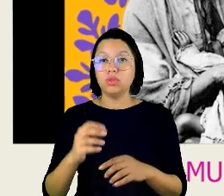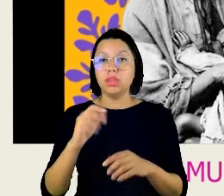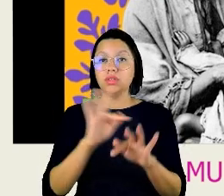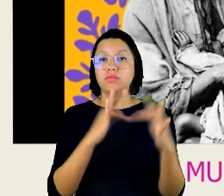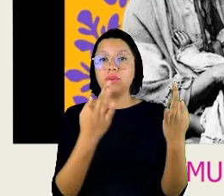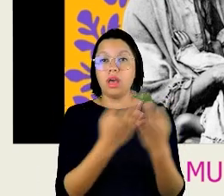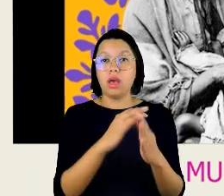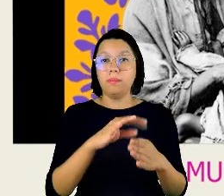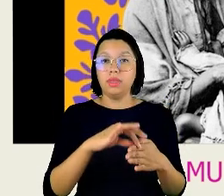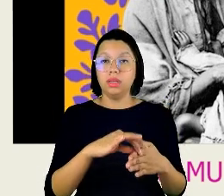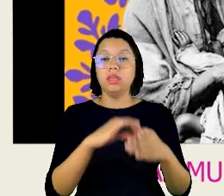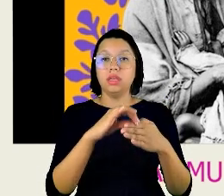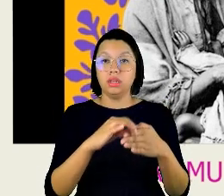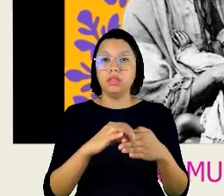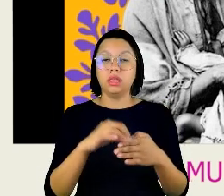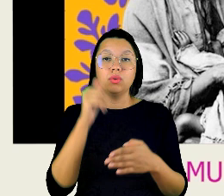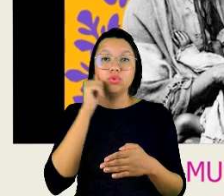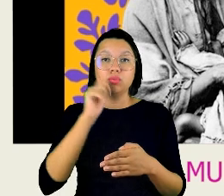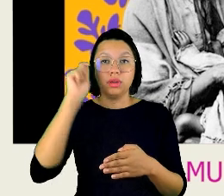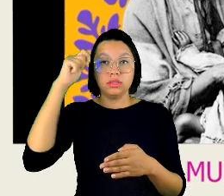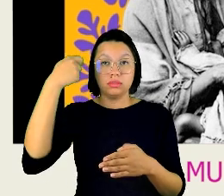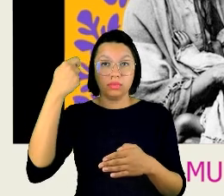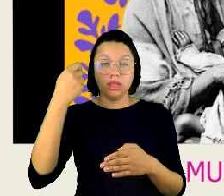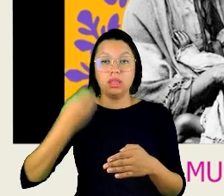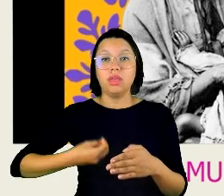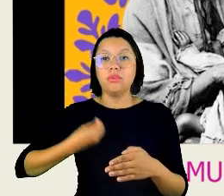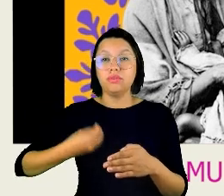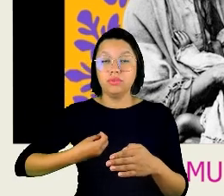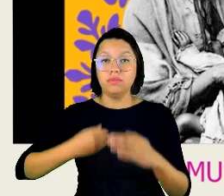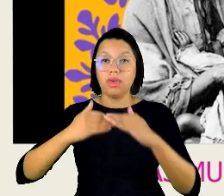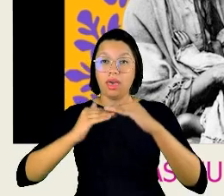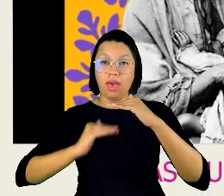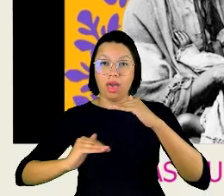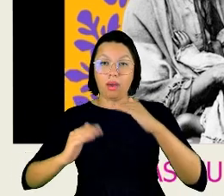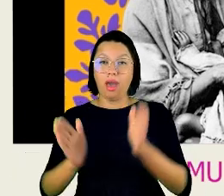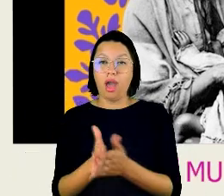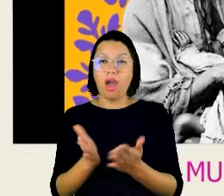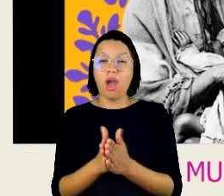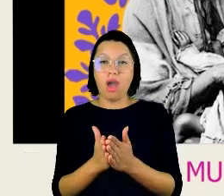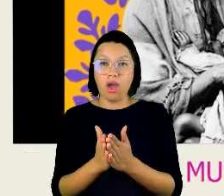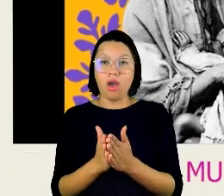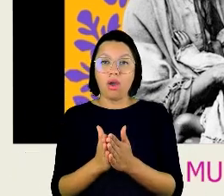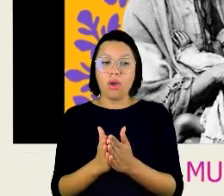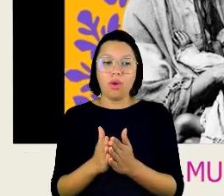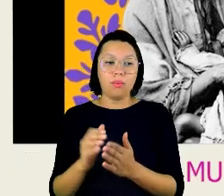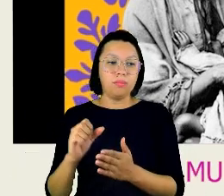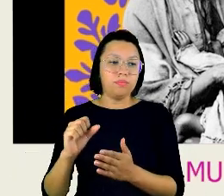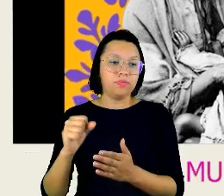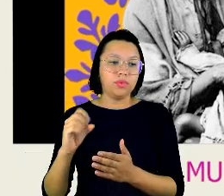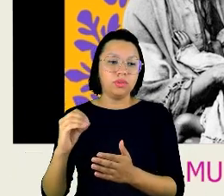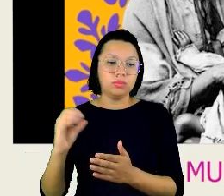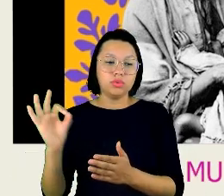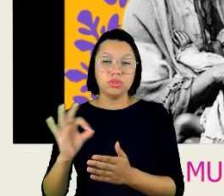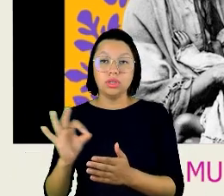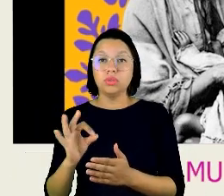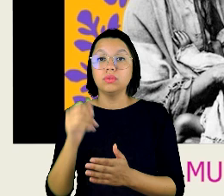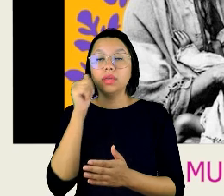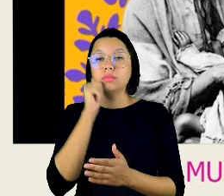com filhos vivem abaixo da linha de pobreza, e 61% das mães solo no Brasil também são negras.